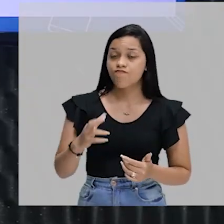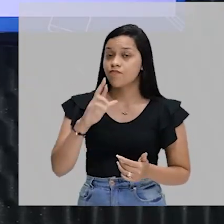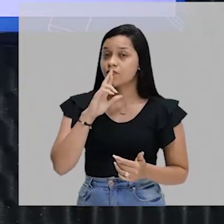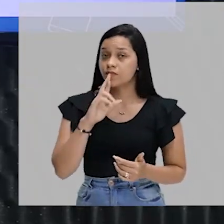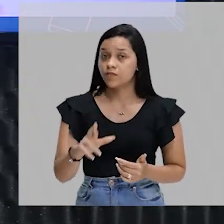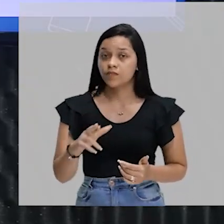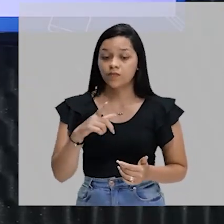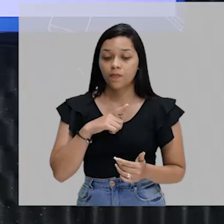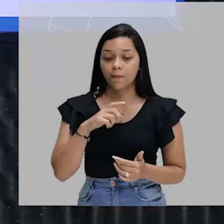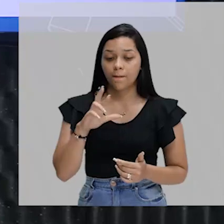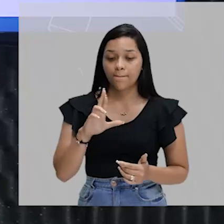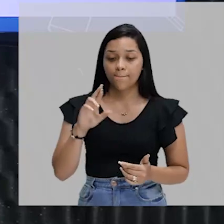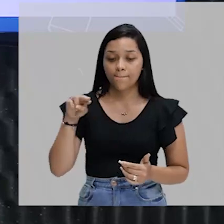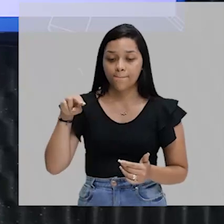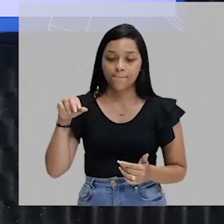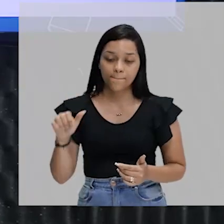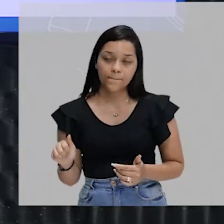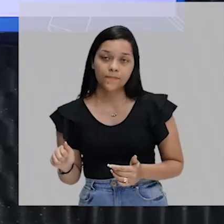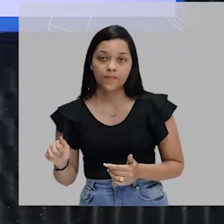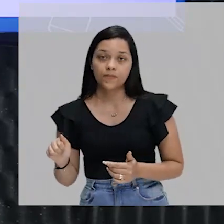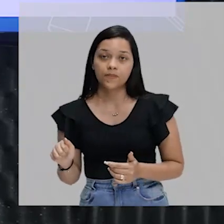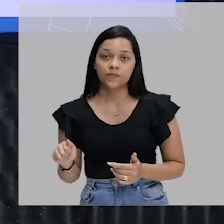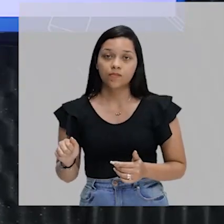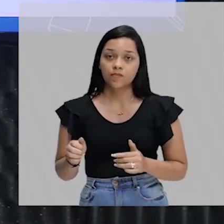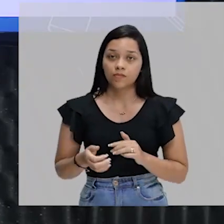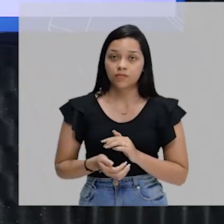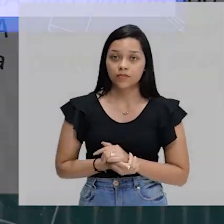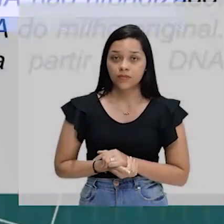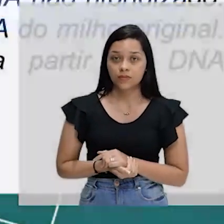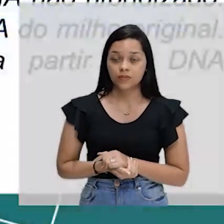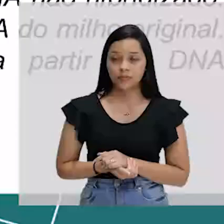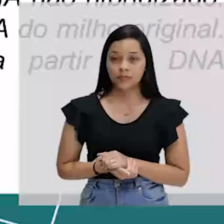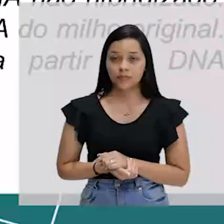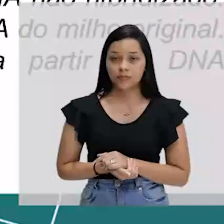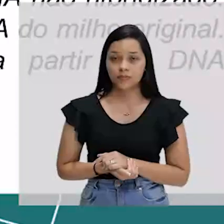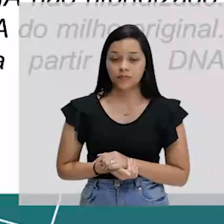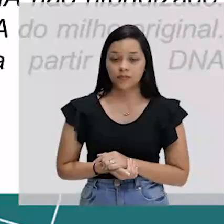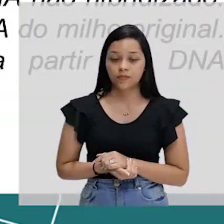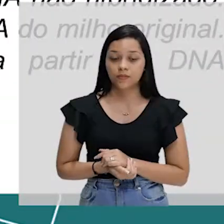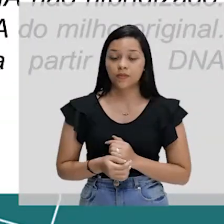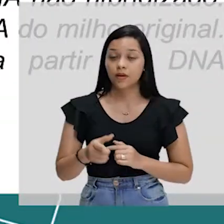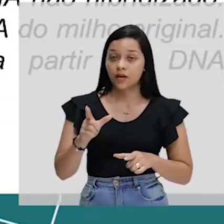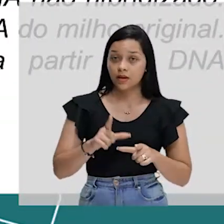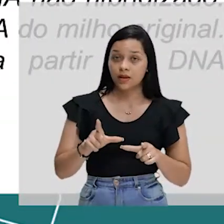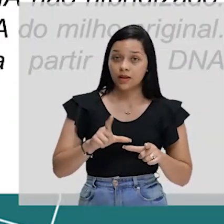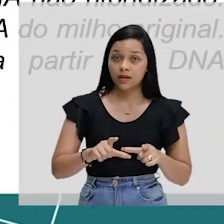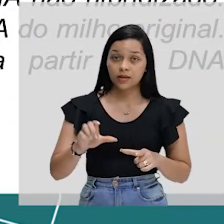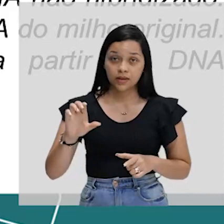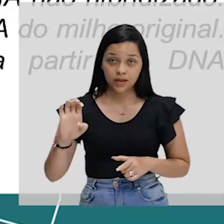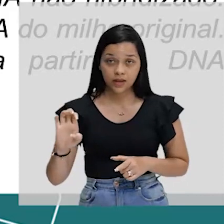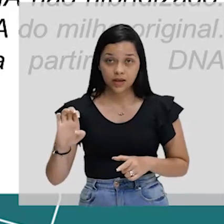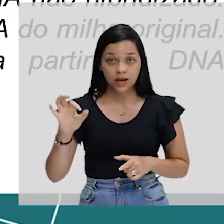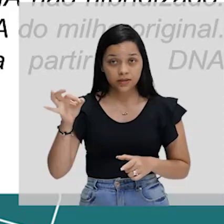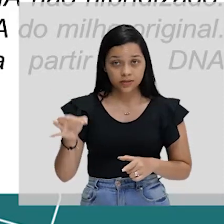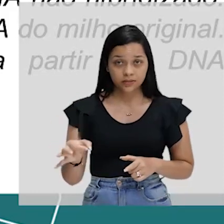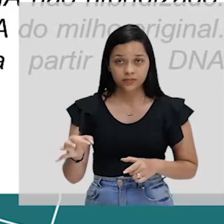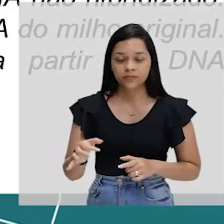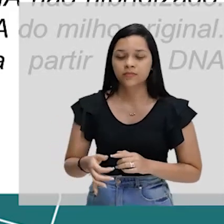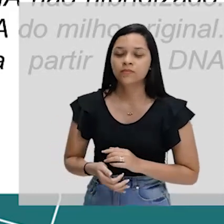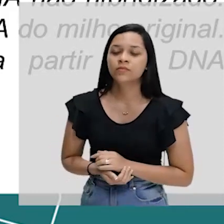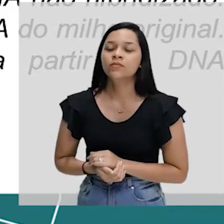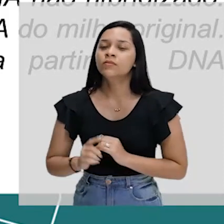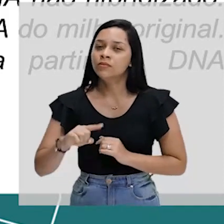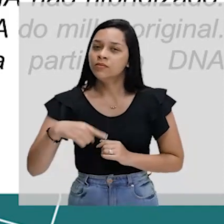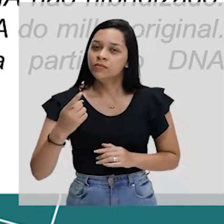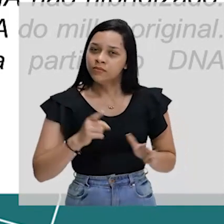resultantes desse RNA mensageiro aqui, pessoal, tá? Vamos lá. Alternativa correta, letra E. A